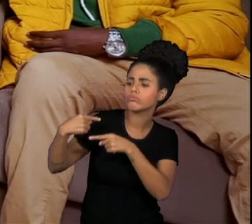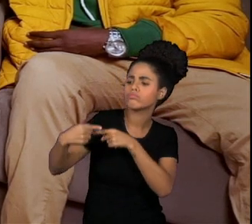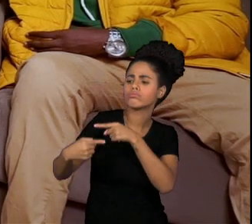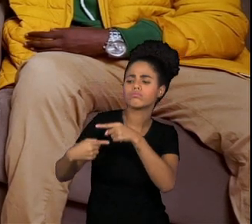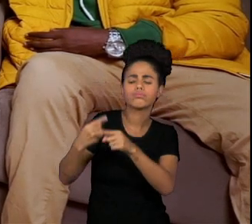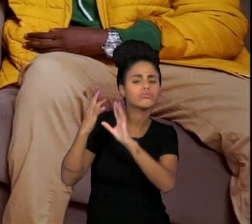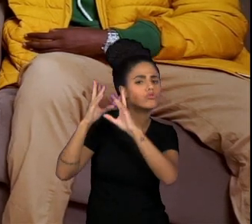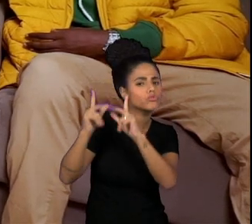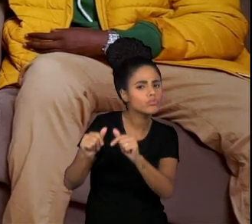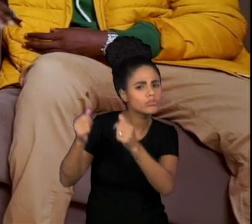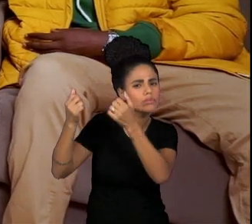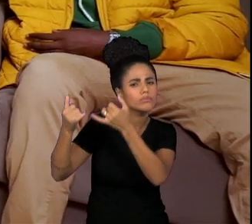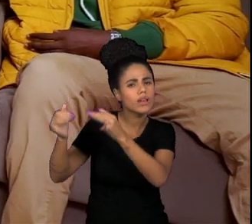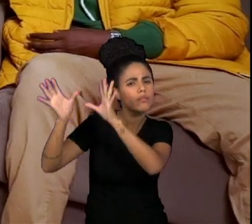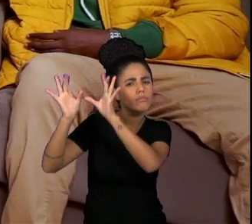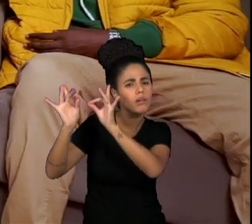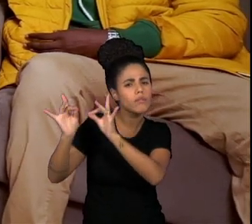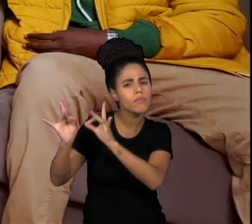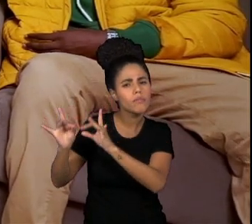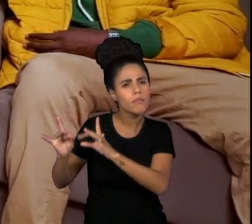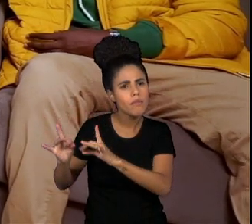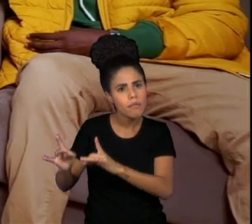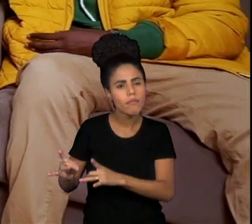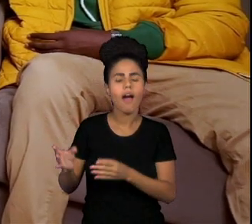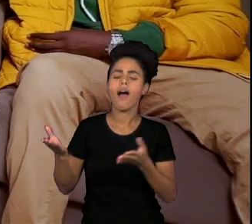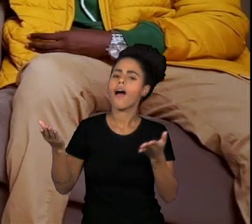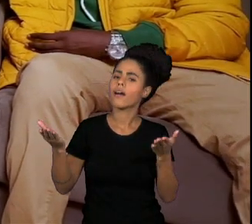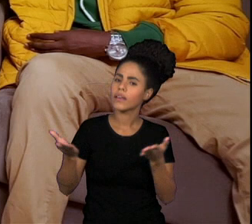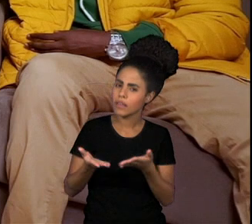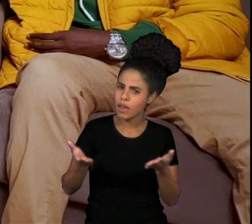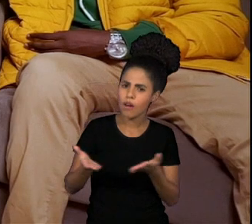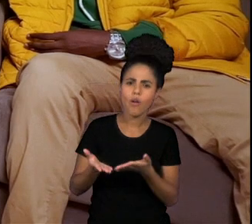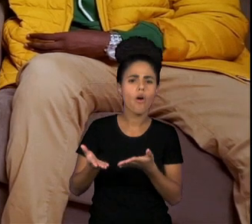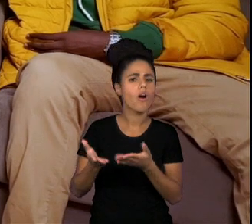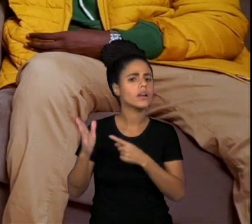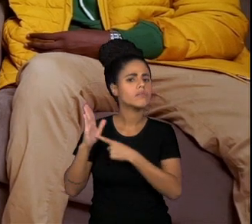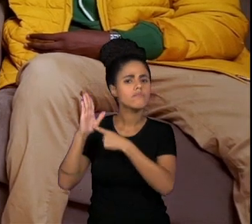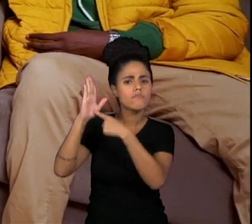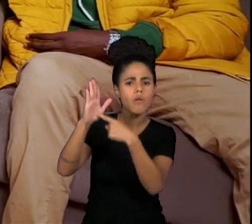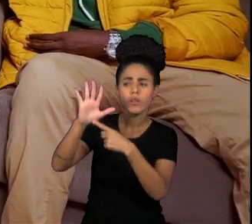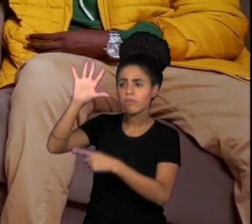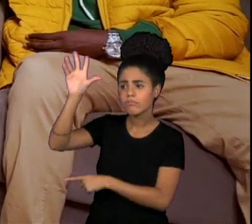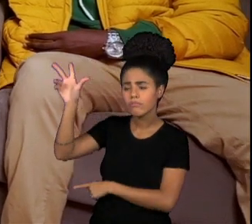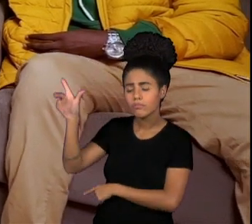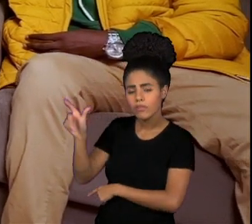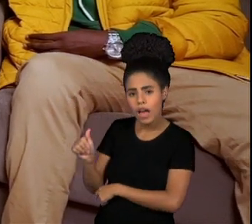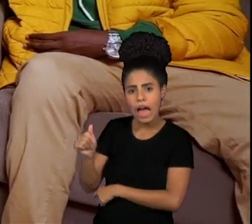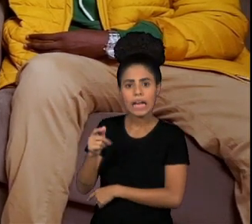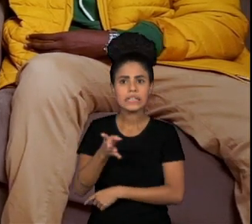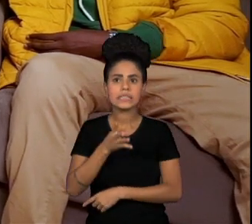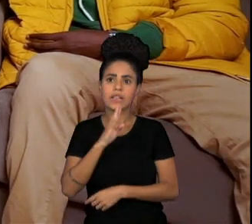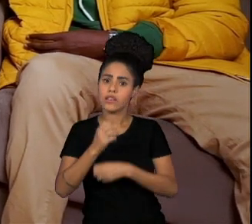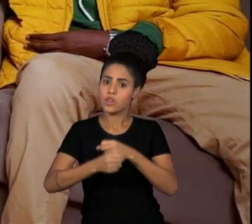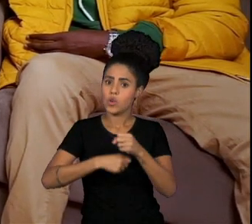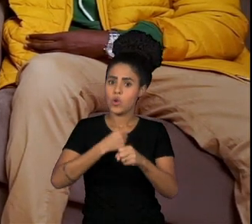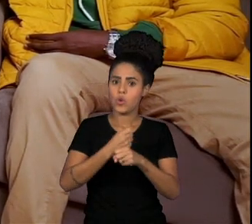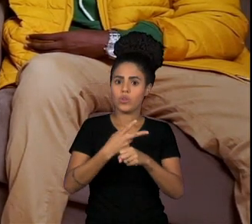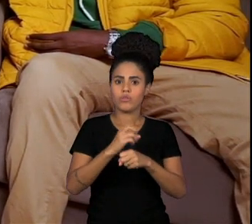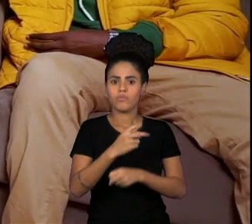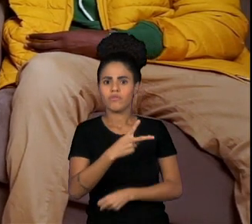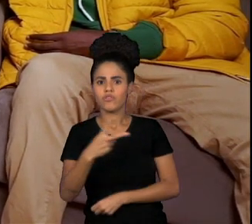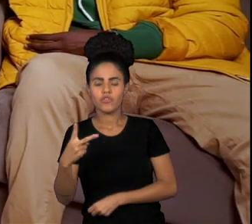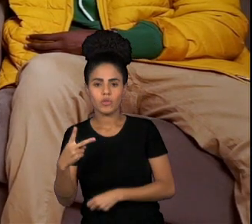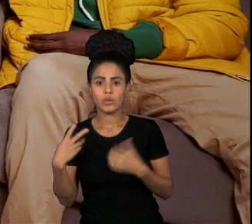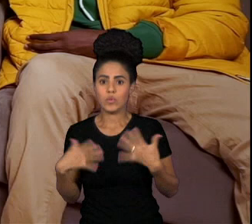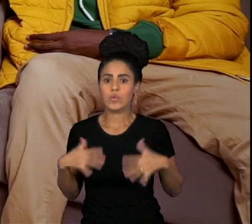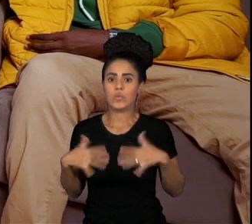Isso, exatamente. E exatamente agora, 2022... Quebrar a história única, né, que contam da África pra gente, né? Exatamente. Agora, 2022, o bicho tá pegando,